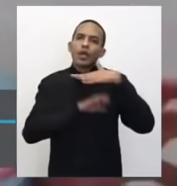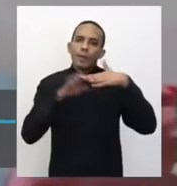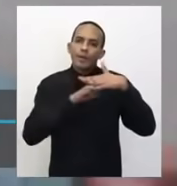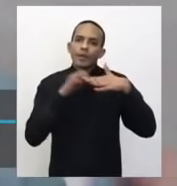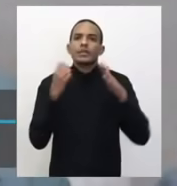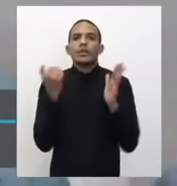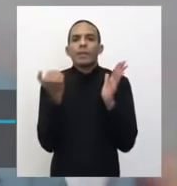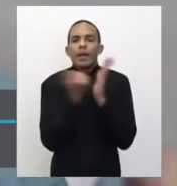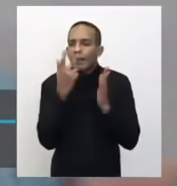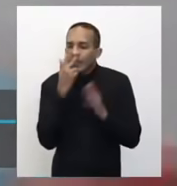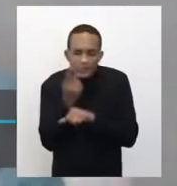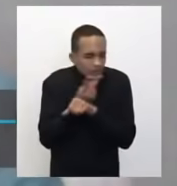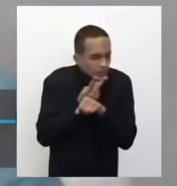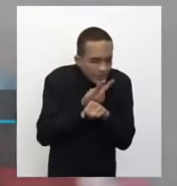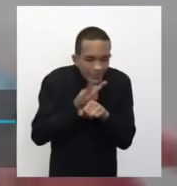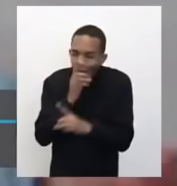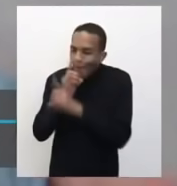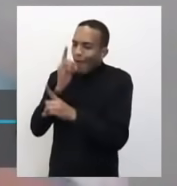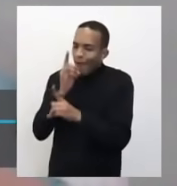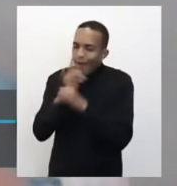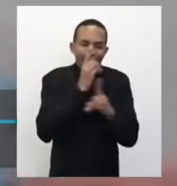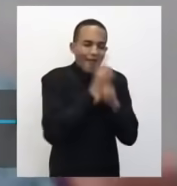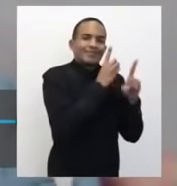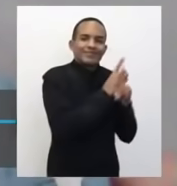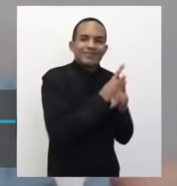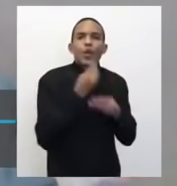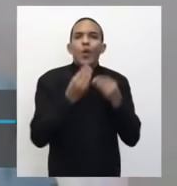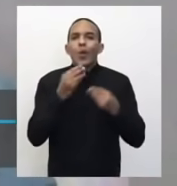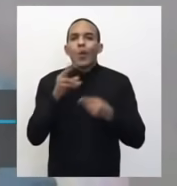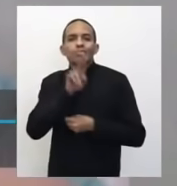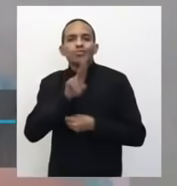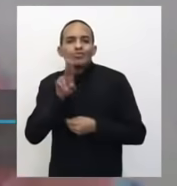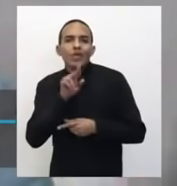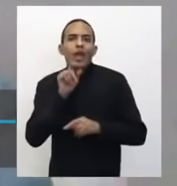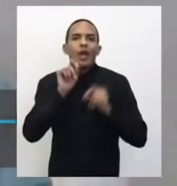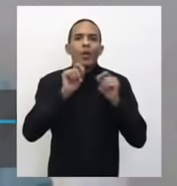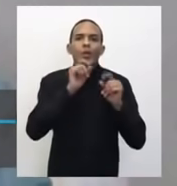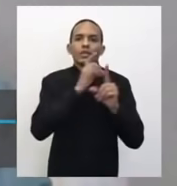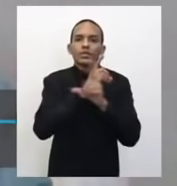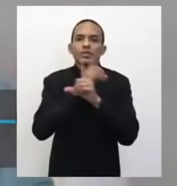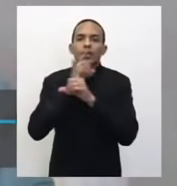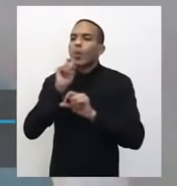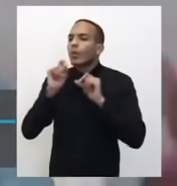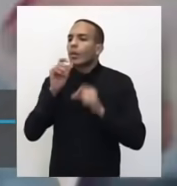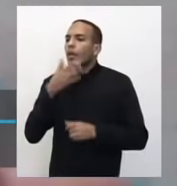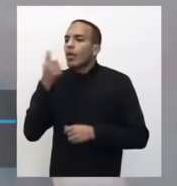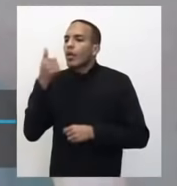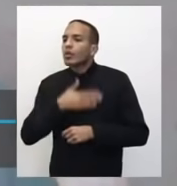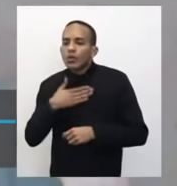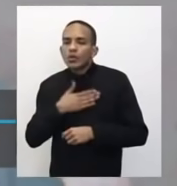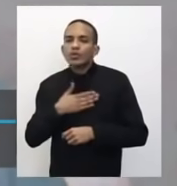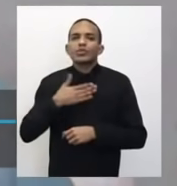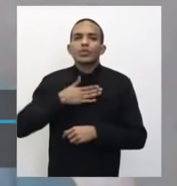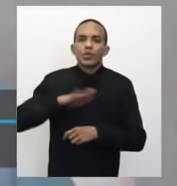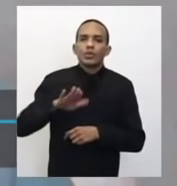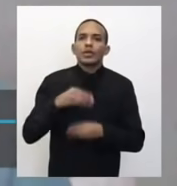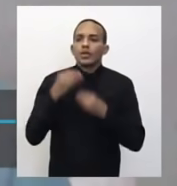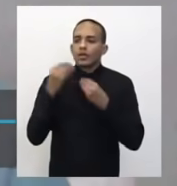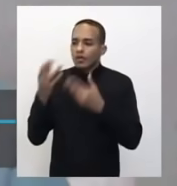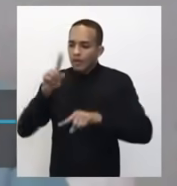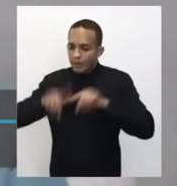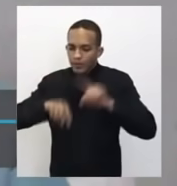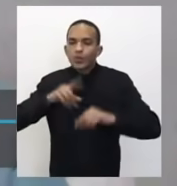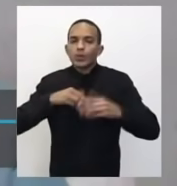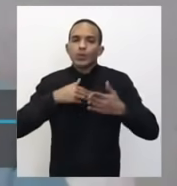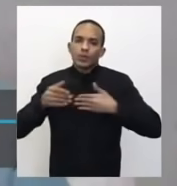que farejam, elas conseguem saber por onde você tem andado e qual é a sua preferência. E com isso te entregam o produto que